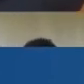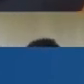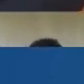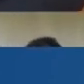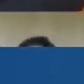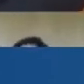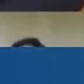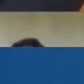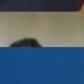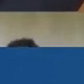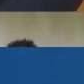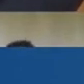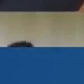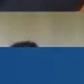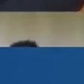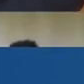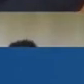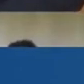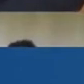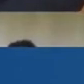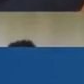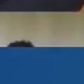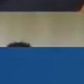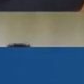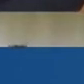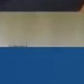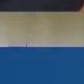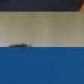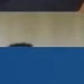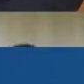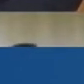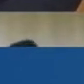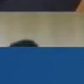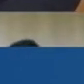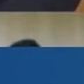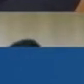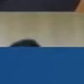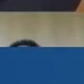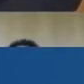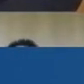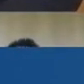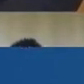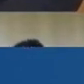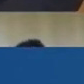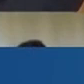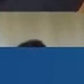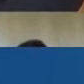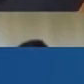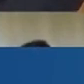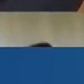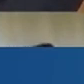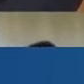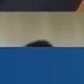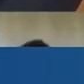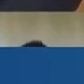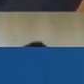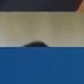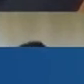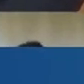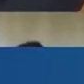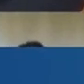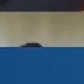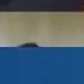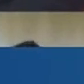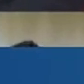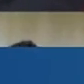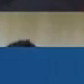citaram o carro que foi destruído, havia também aquela suspeita das armas terem sido jogadas no mar. Com essa delação, os senhores